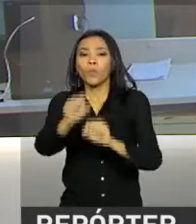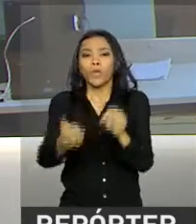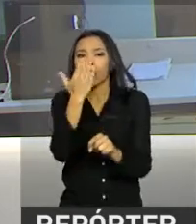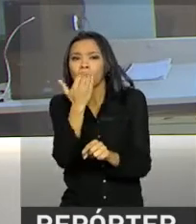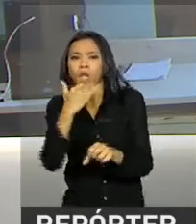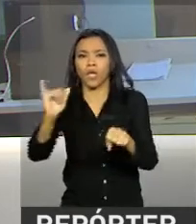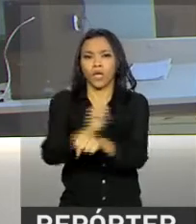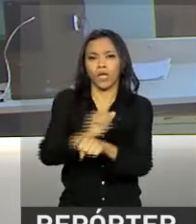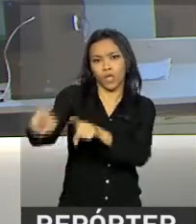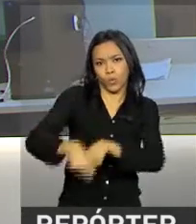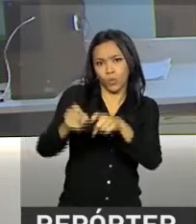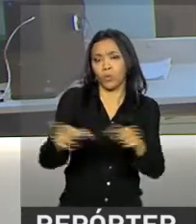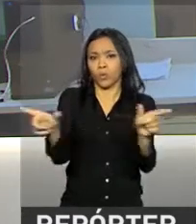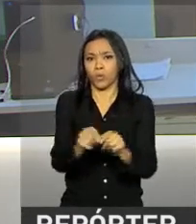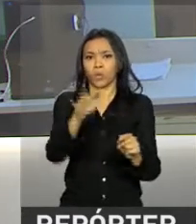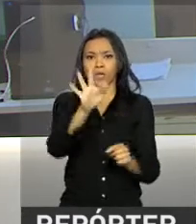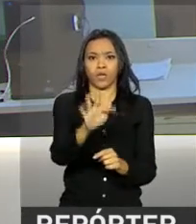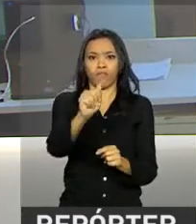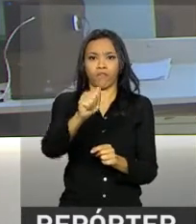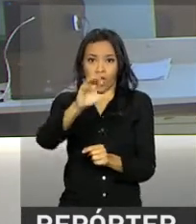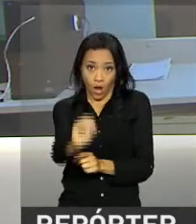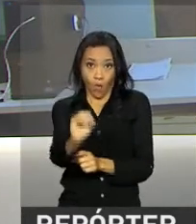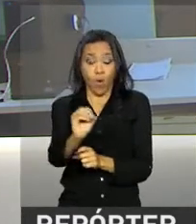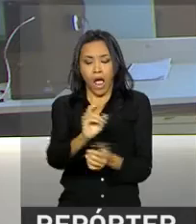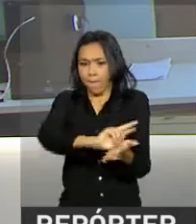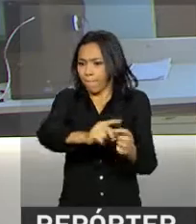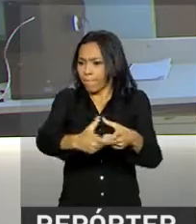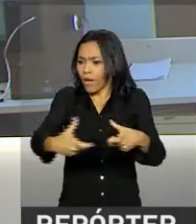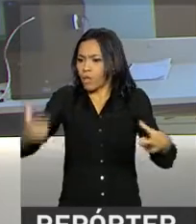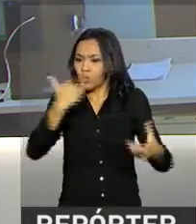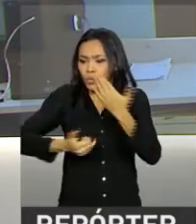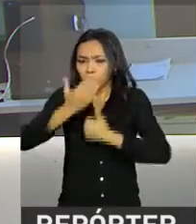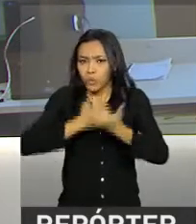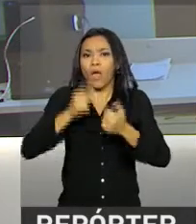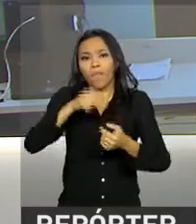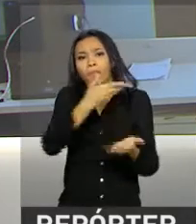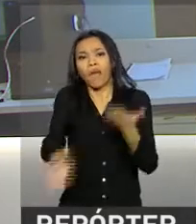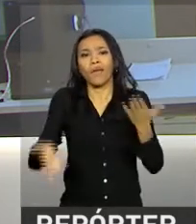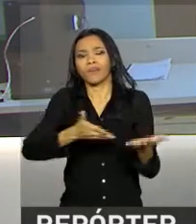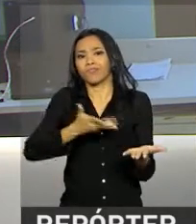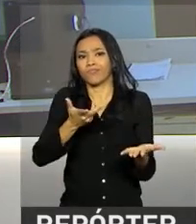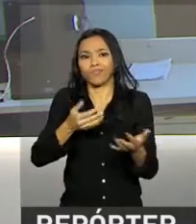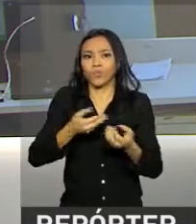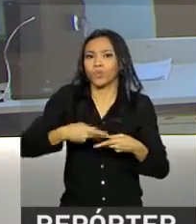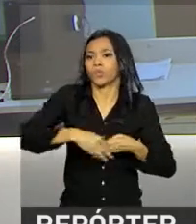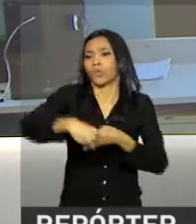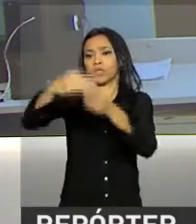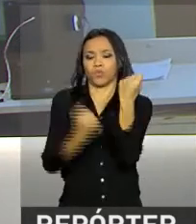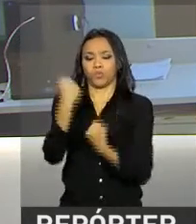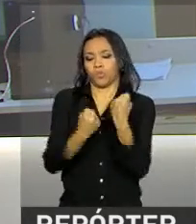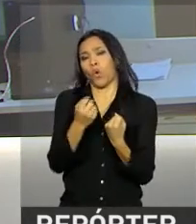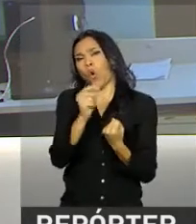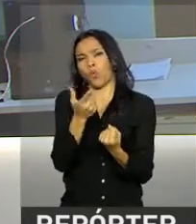diz que boa parte dos alimentos produzidos para consumo humano se perde durante o transporte ea comercialização ou